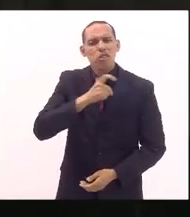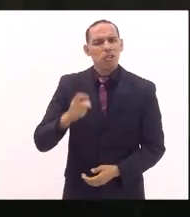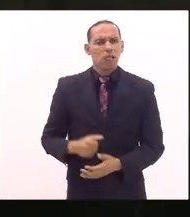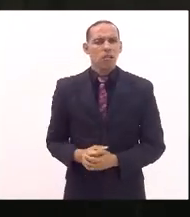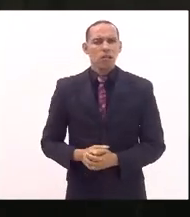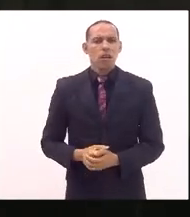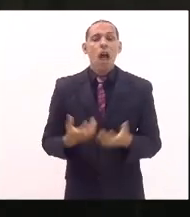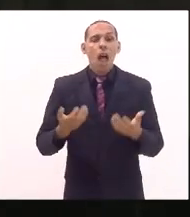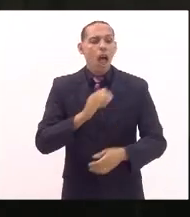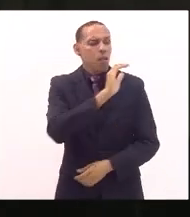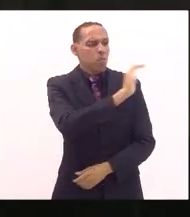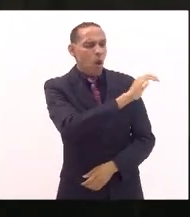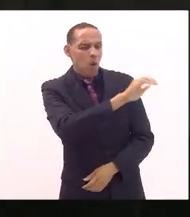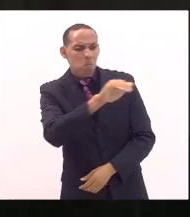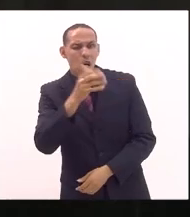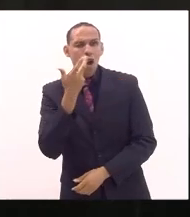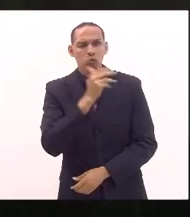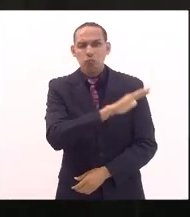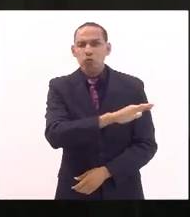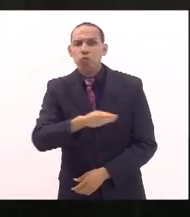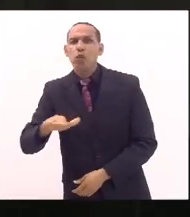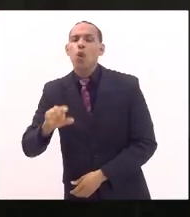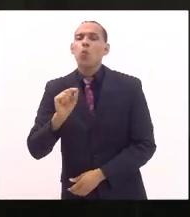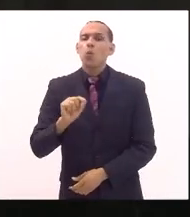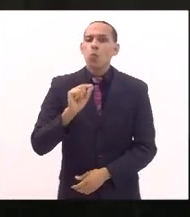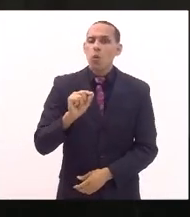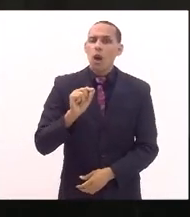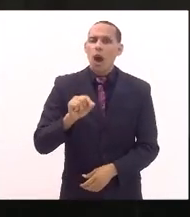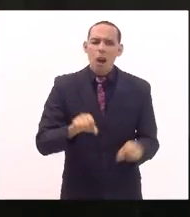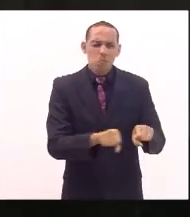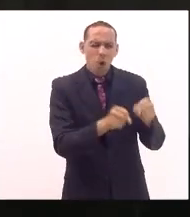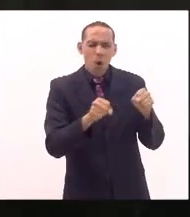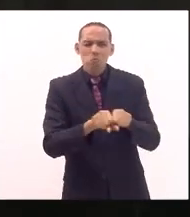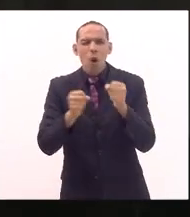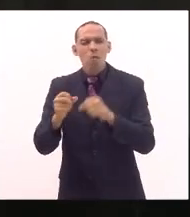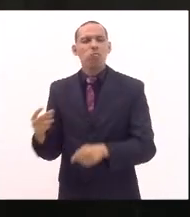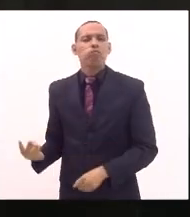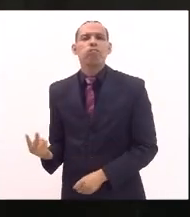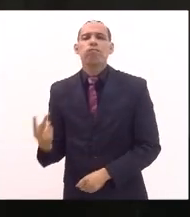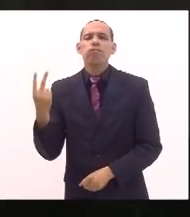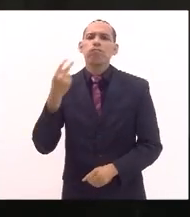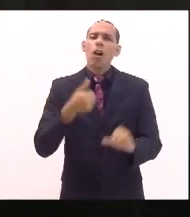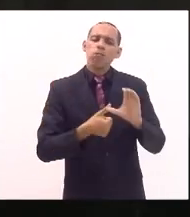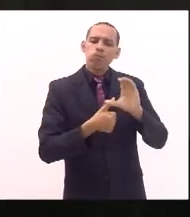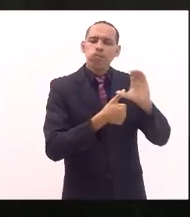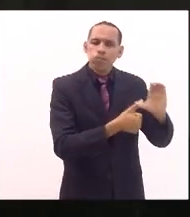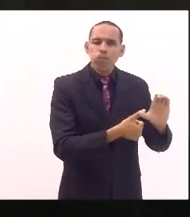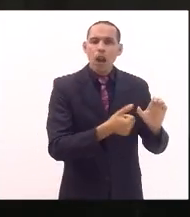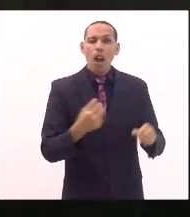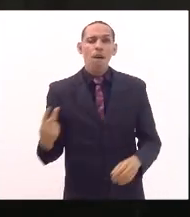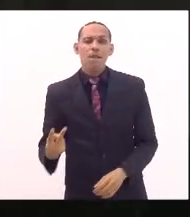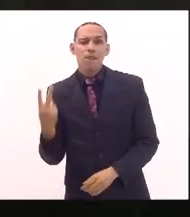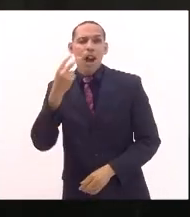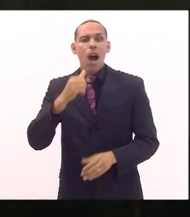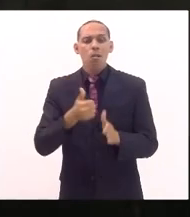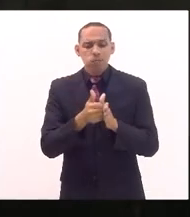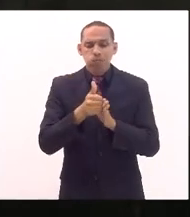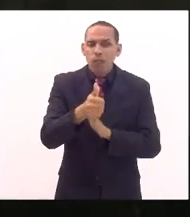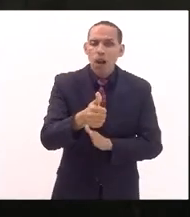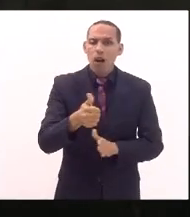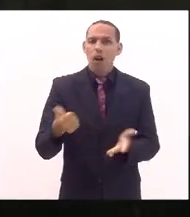quer enfiar na cabeça de nossas crianças a destruição dos valores cristãos dos valores morais